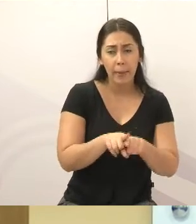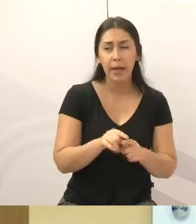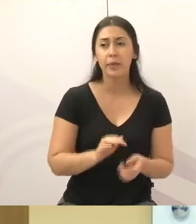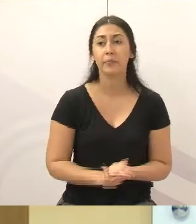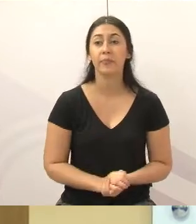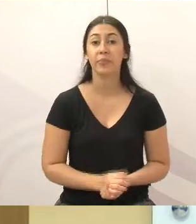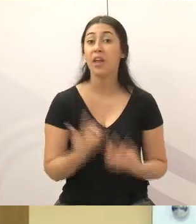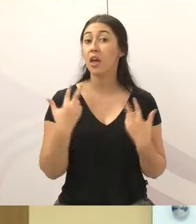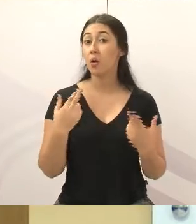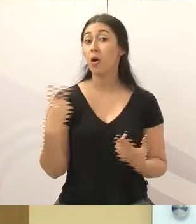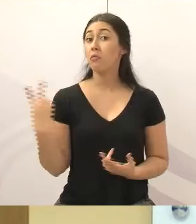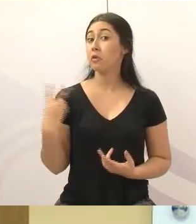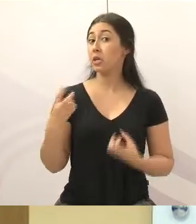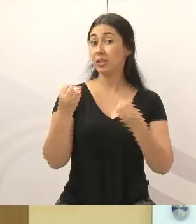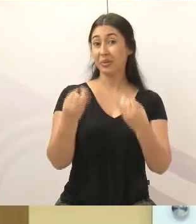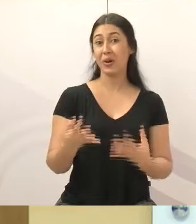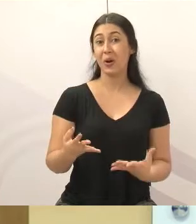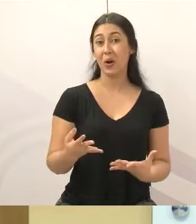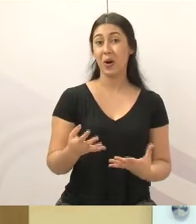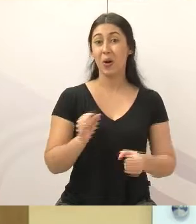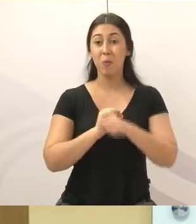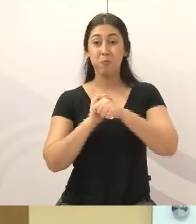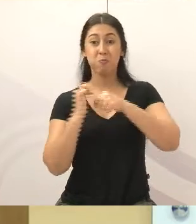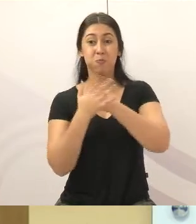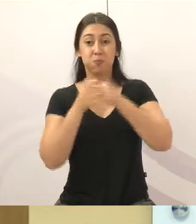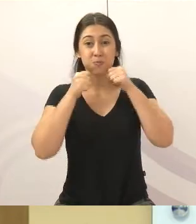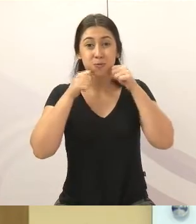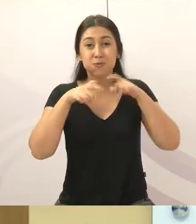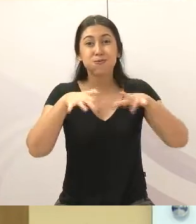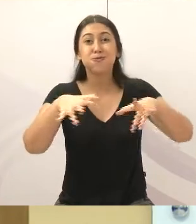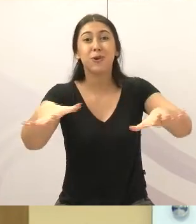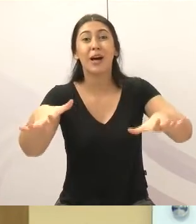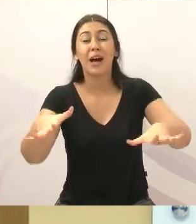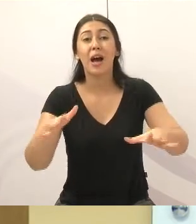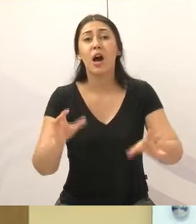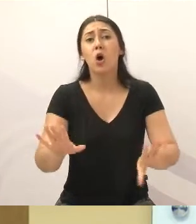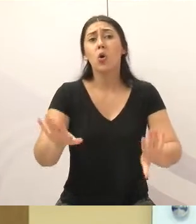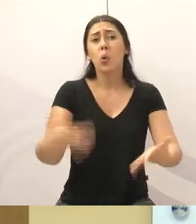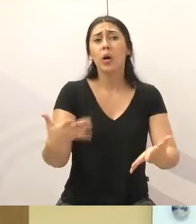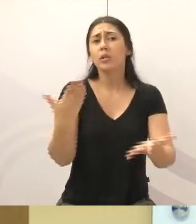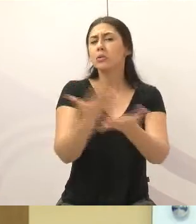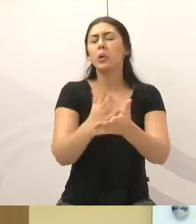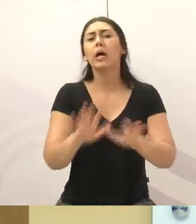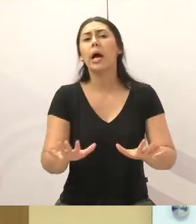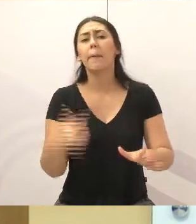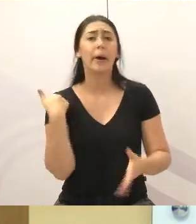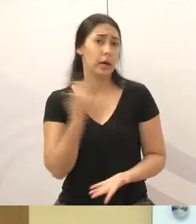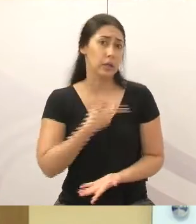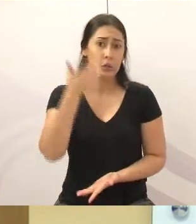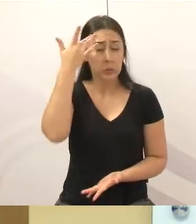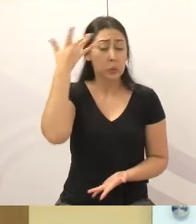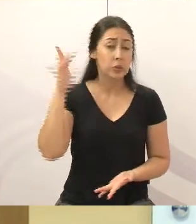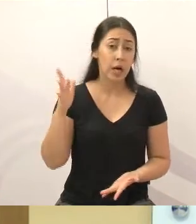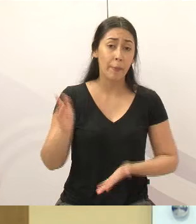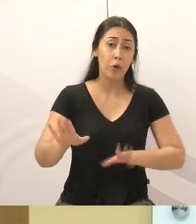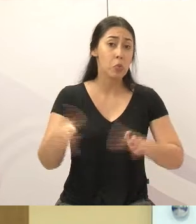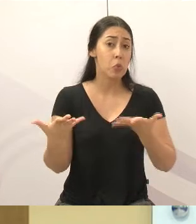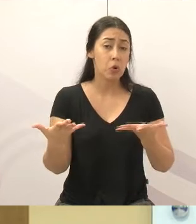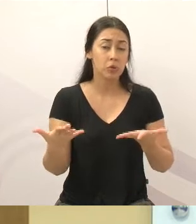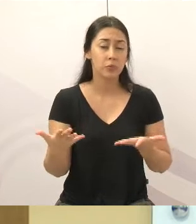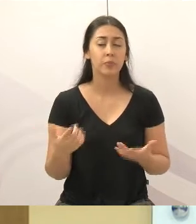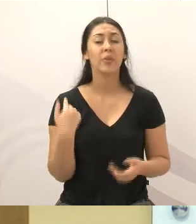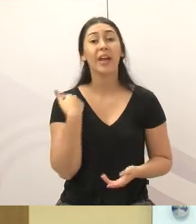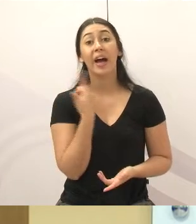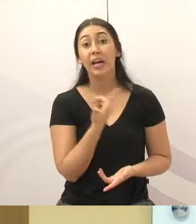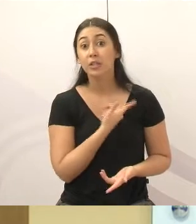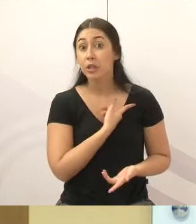vereador, uma pandemia que não tem um tempo para acabar. Seria muito fácil a gente falar, olha, acaba o mês que vem ou outro. O que nós estamos